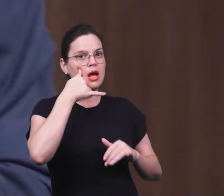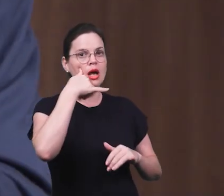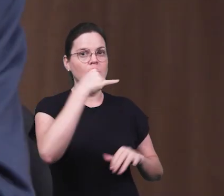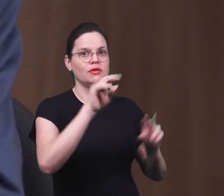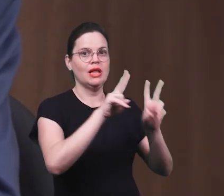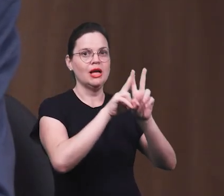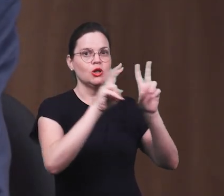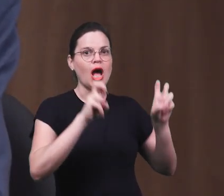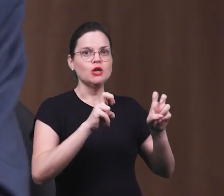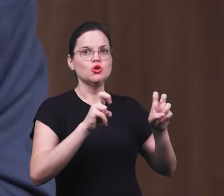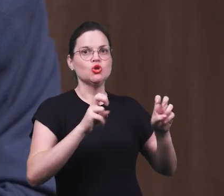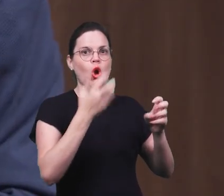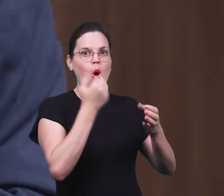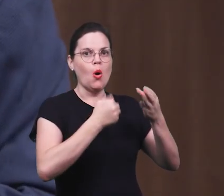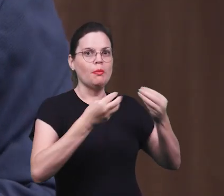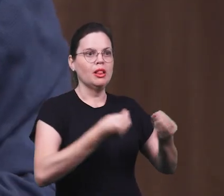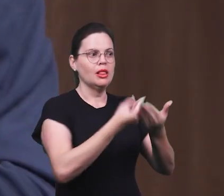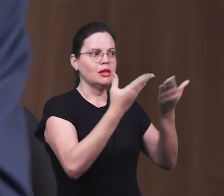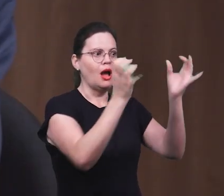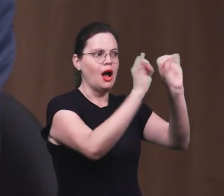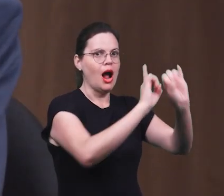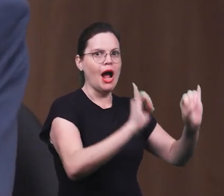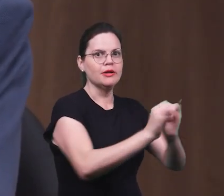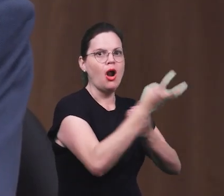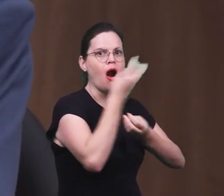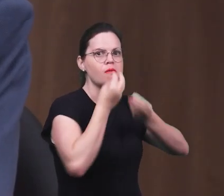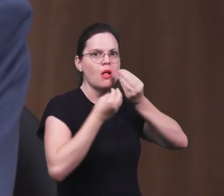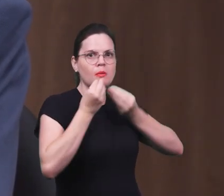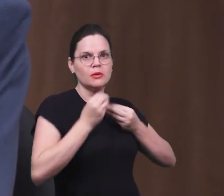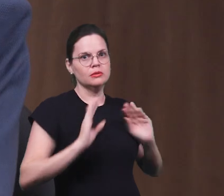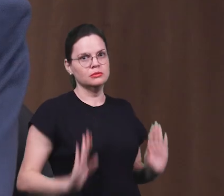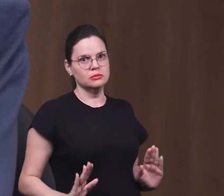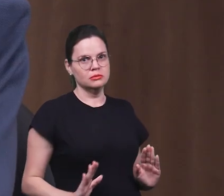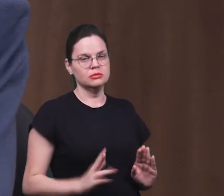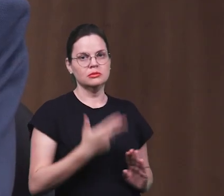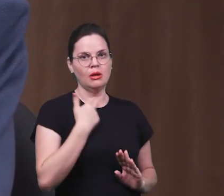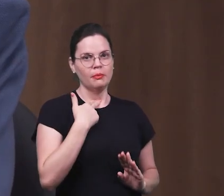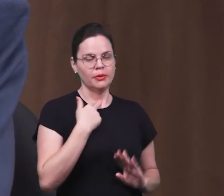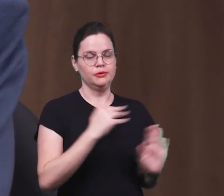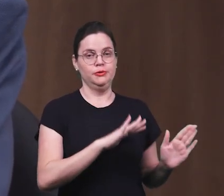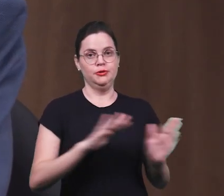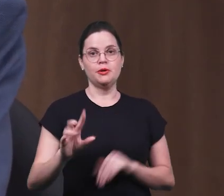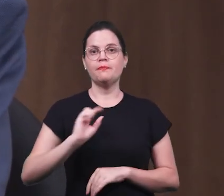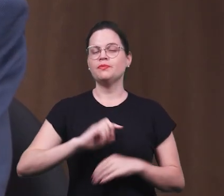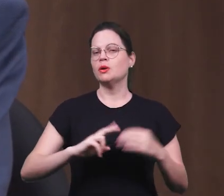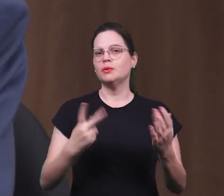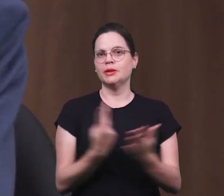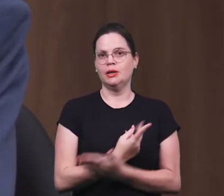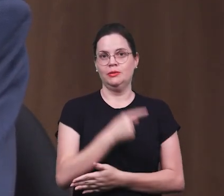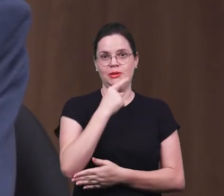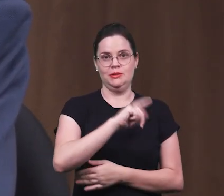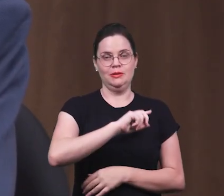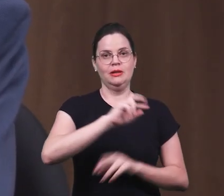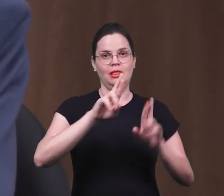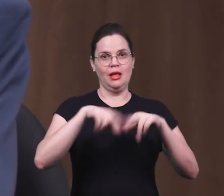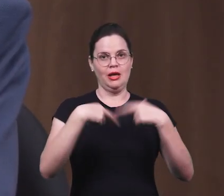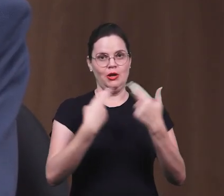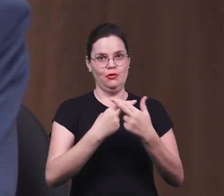aqui o Concílio de Jerusalém, ele teve a decisão por quê? O que aconteceu aqui? Nós lemos no início do